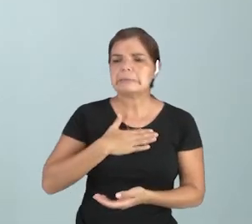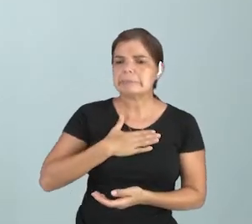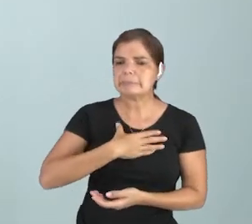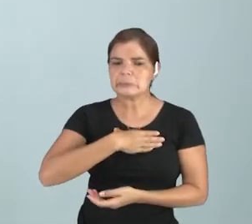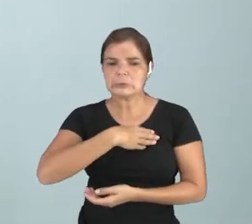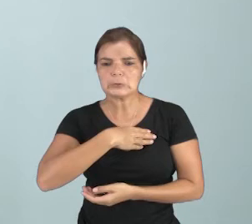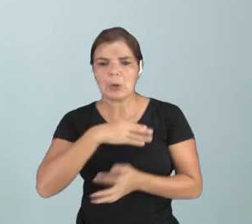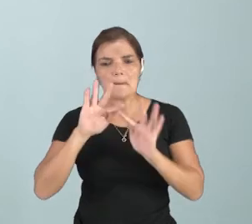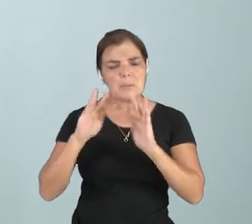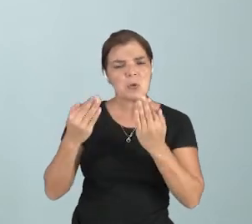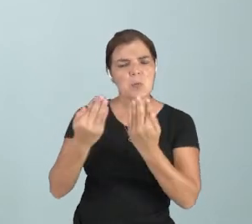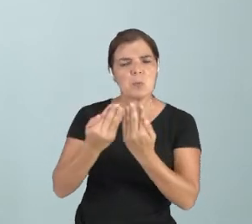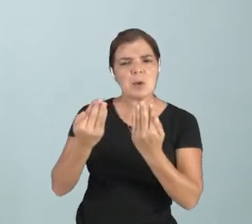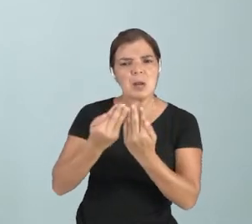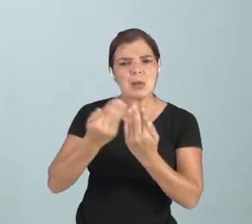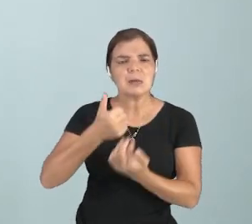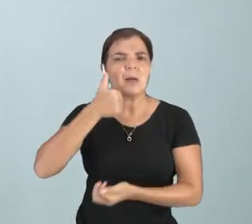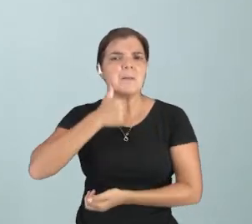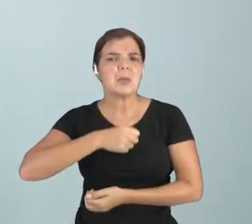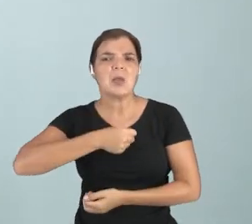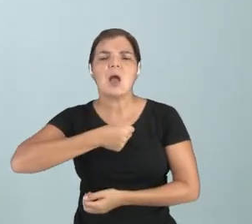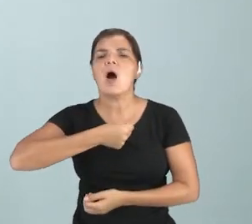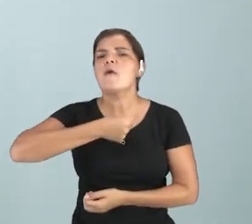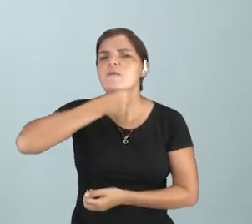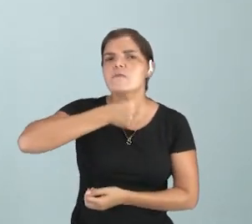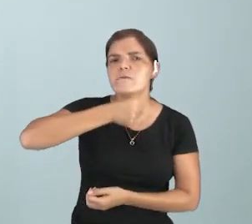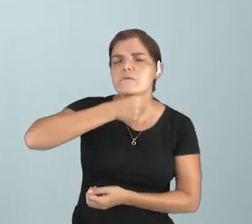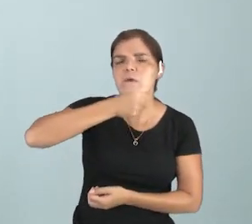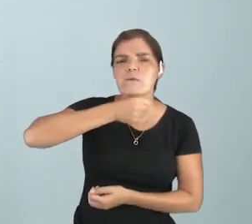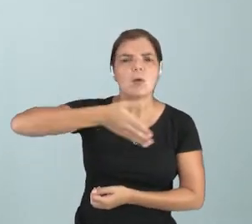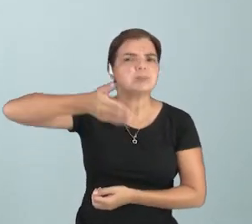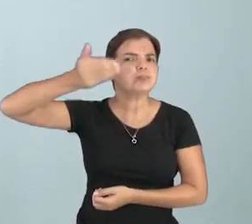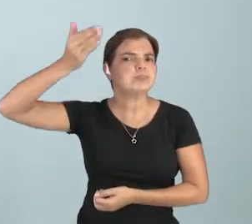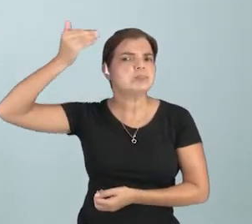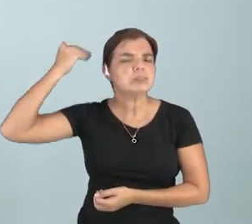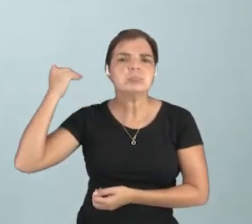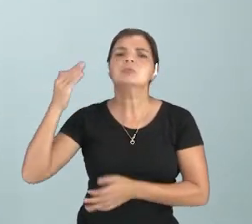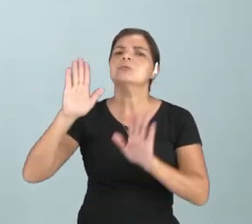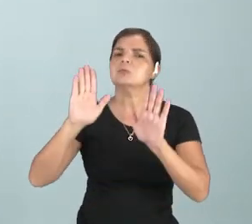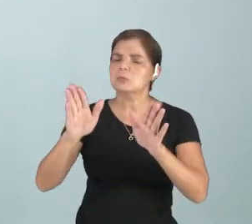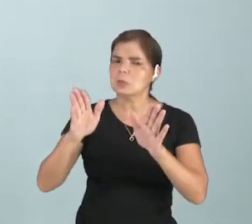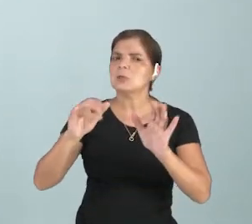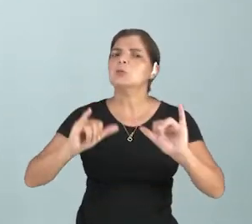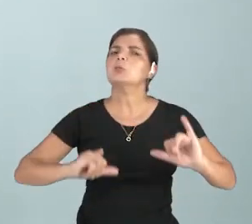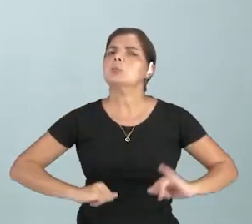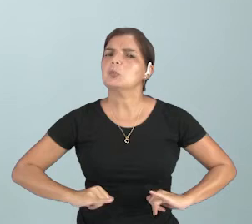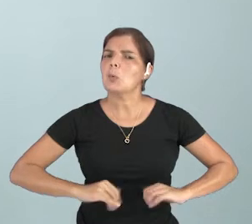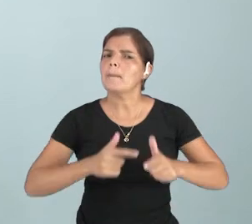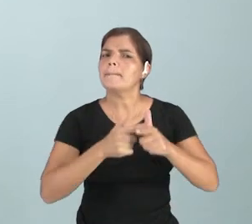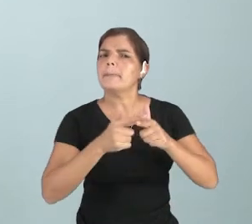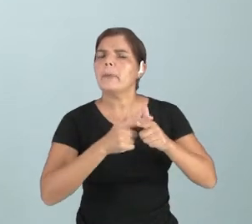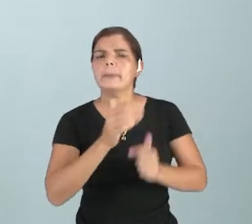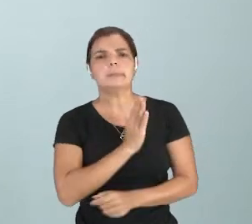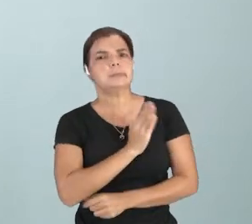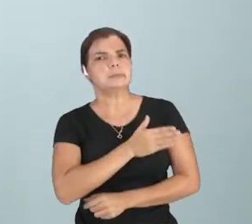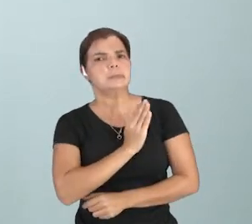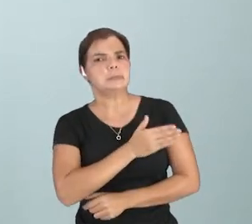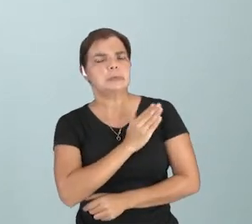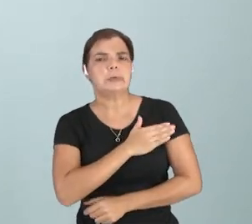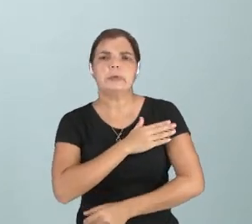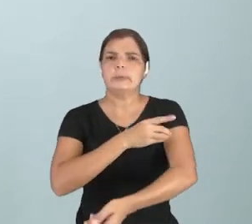família, desde a minha bisavó, da minha tataravó, a gente vem sofrendo com problemas